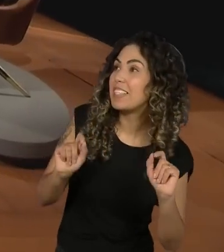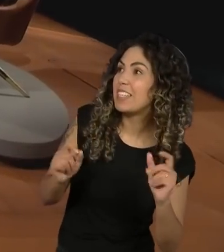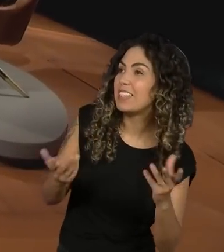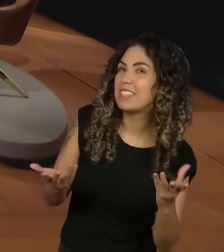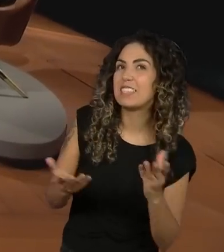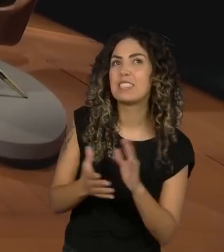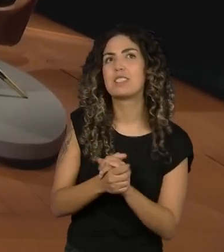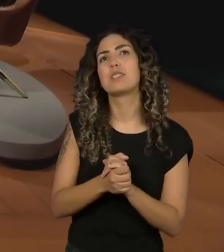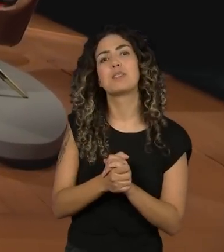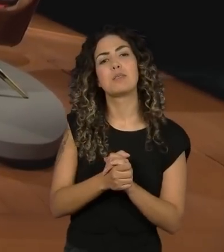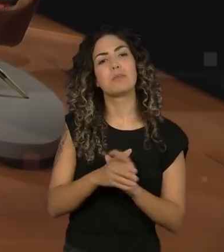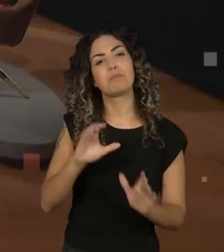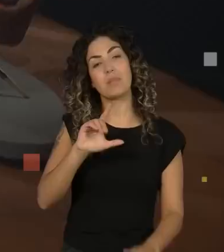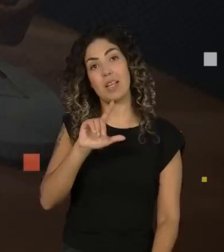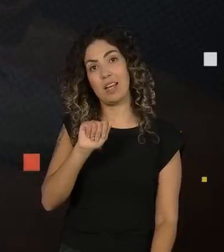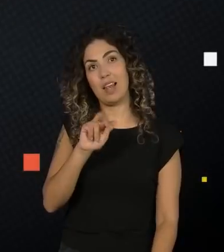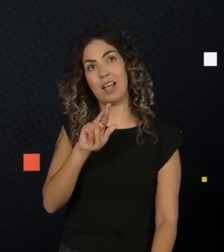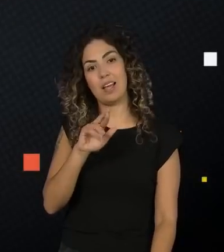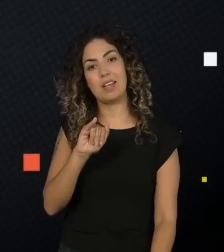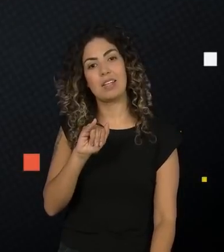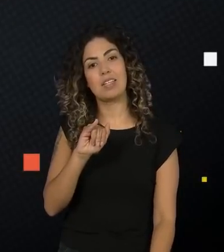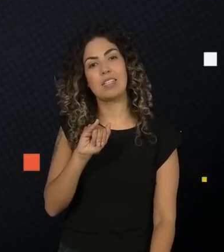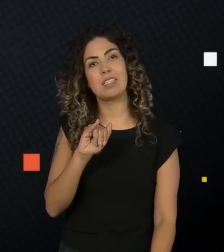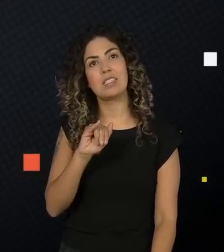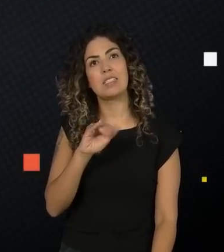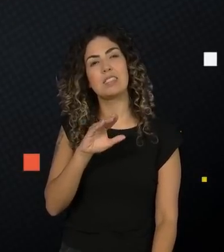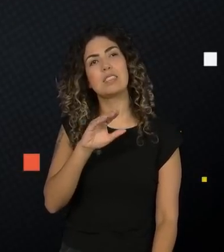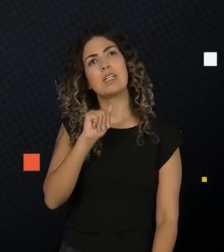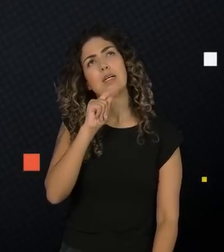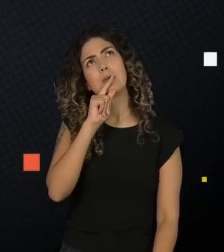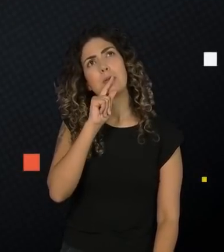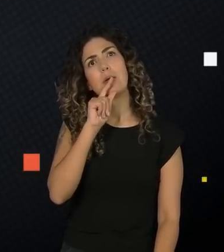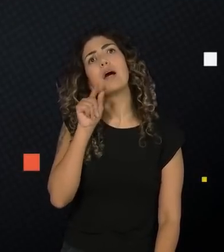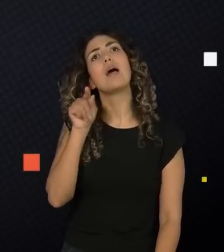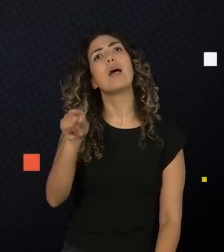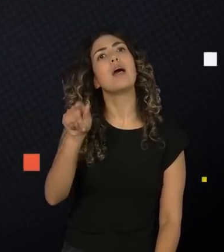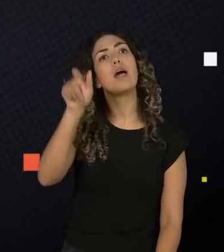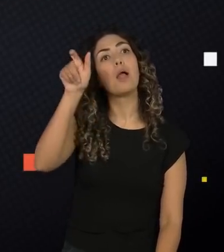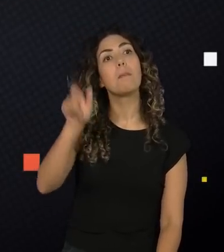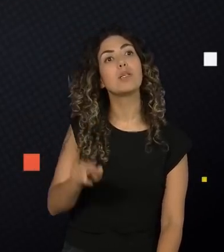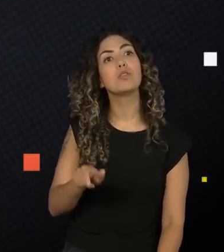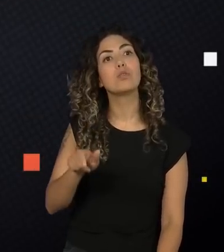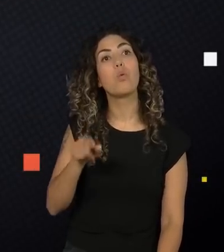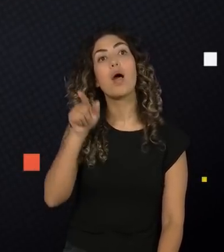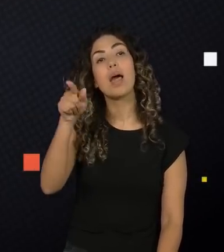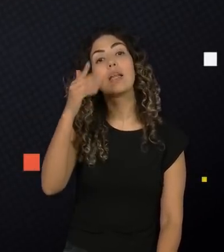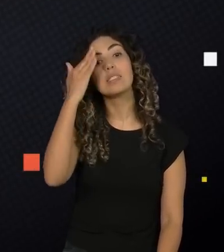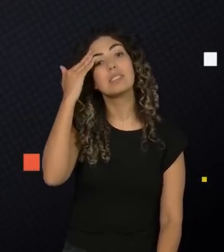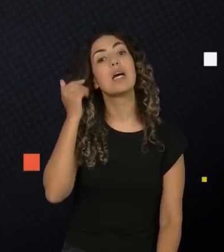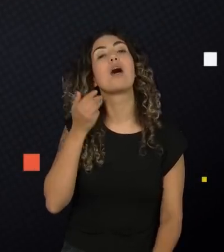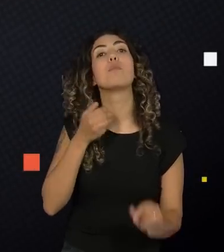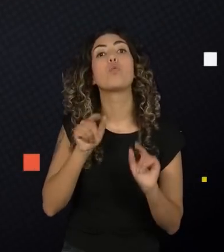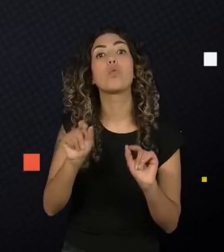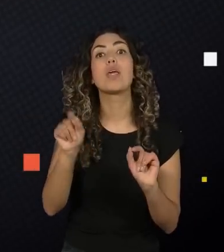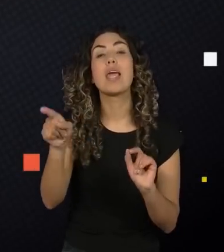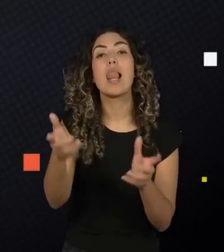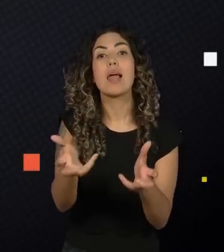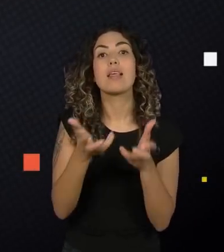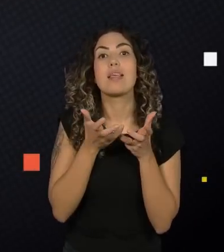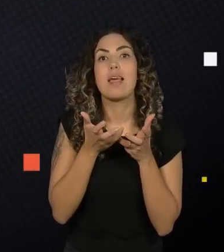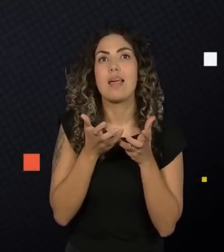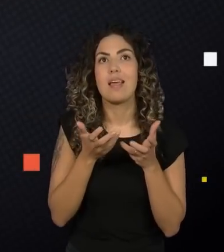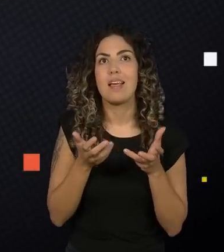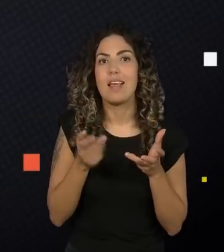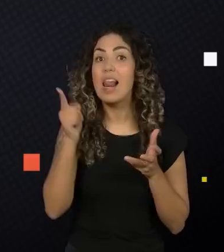A Clarice é uma pessoa que tem a serenidade de saber o que quer. Isso dá uma calma profunda